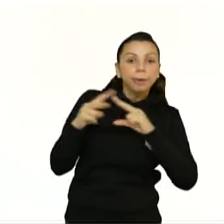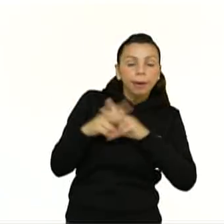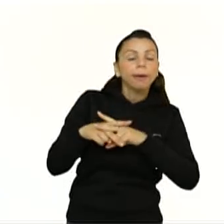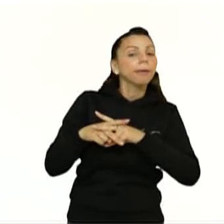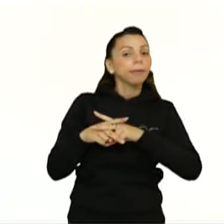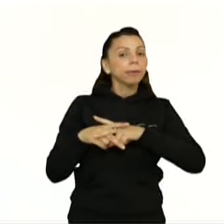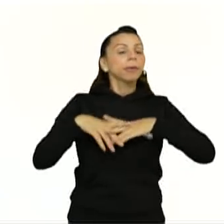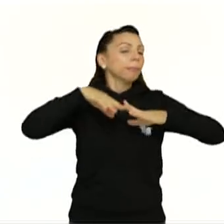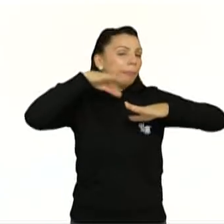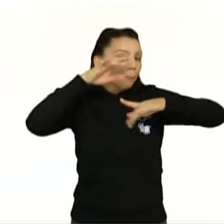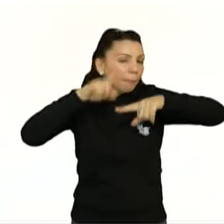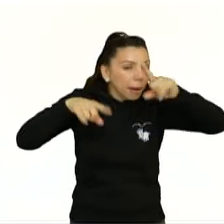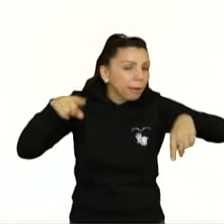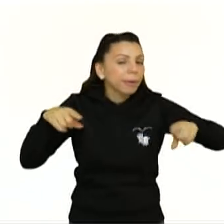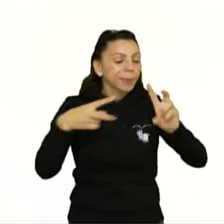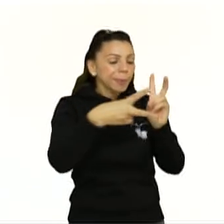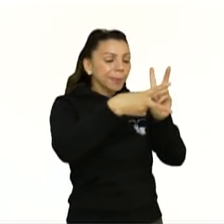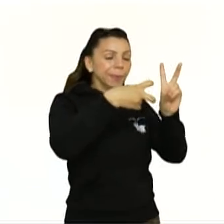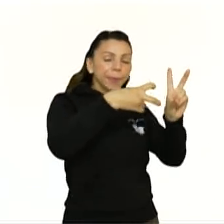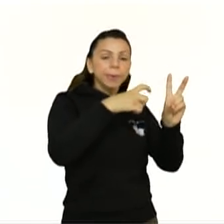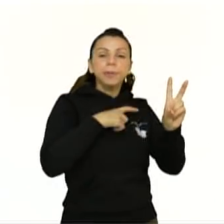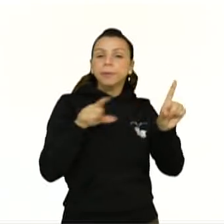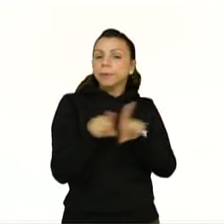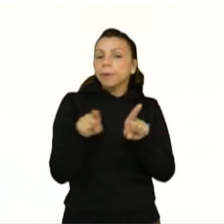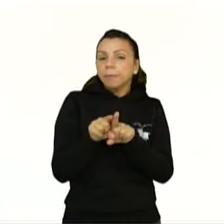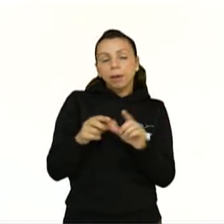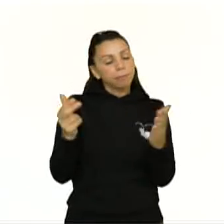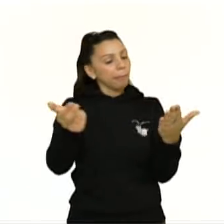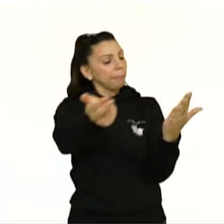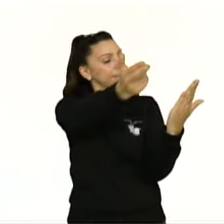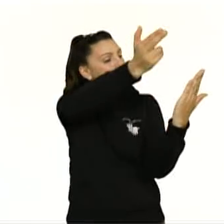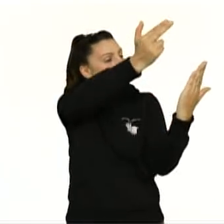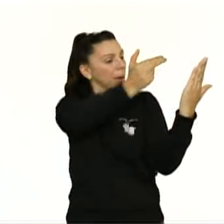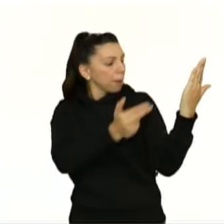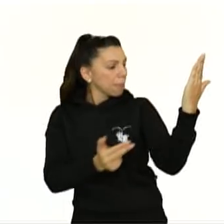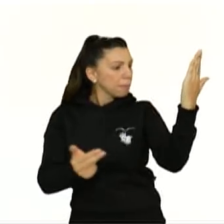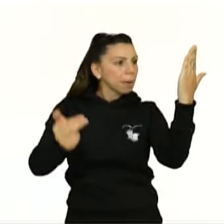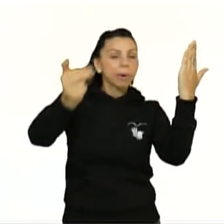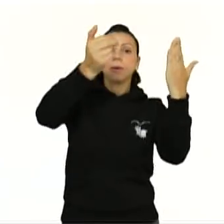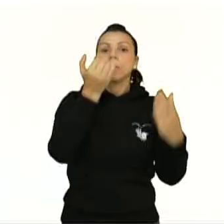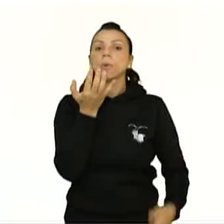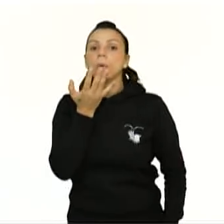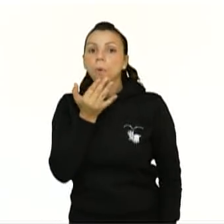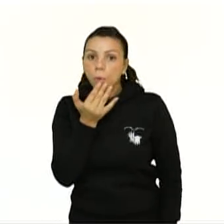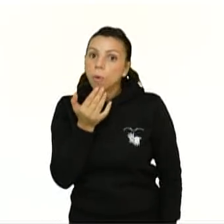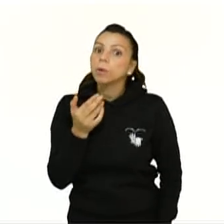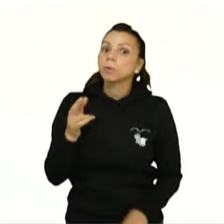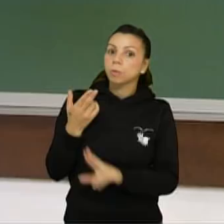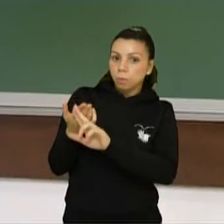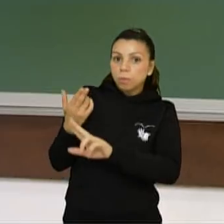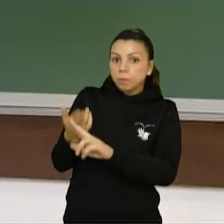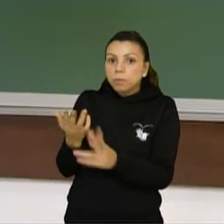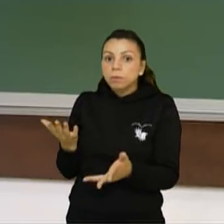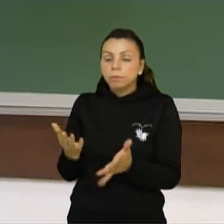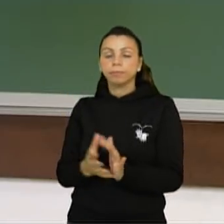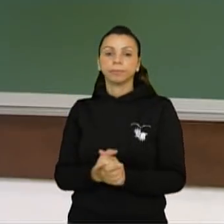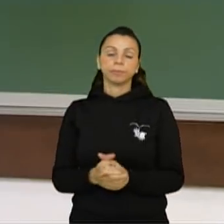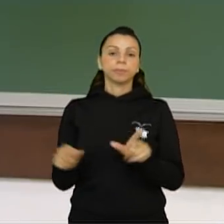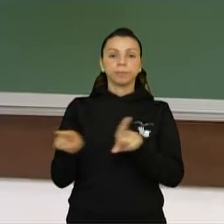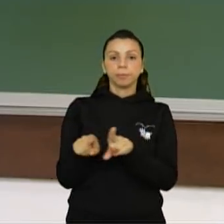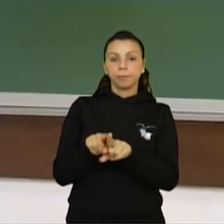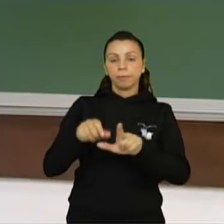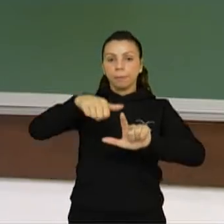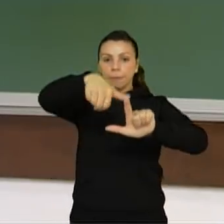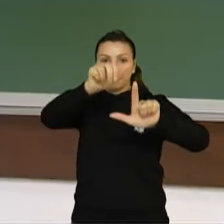ela e os índios vão fazer desenhos utilizando esse jogo de cores que você pode ver aqui. Inclusive, não só a cor na